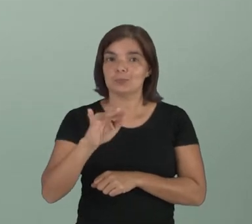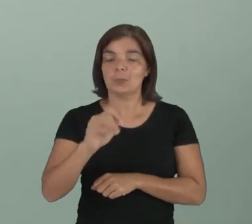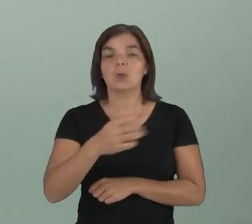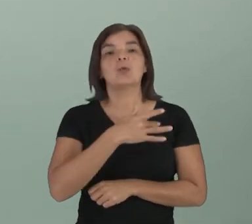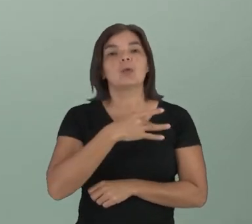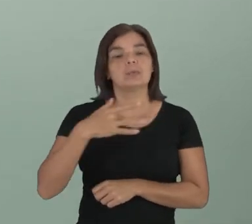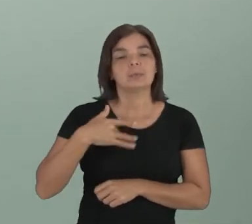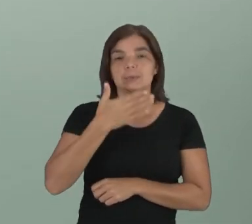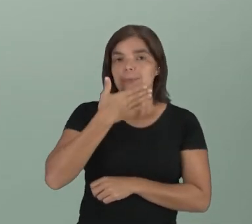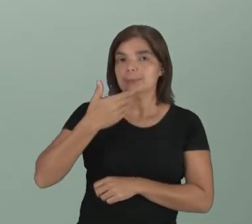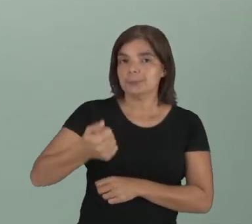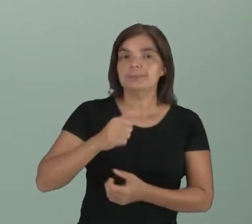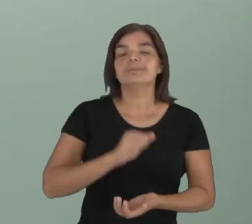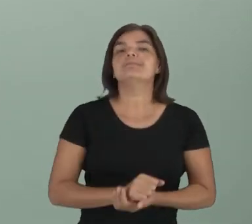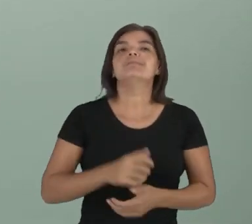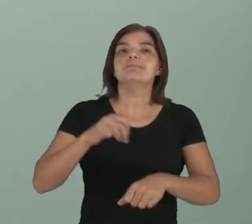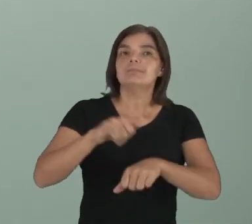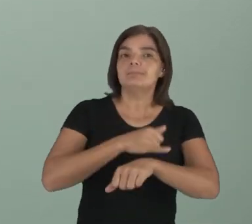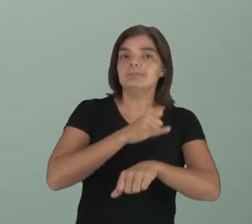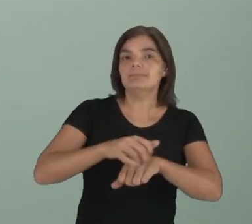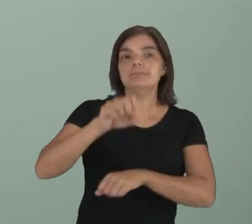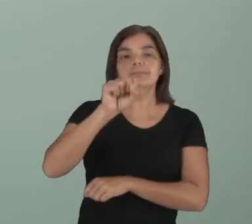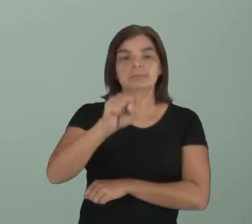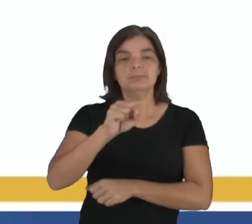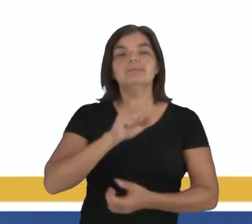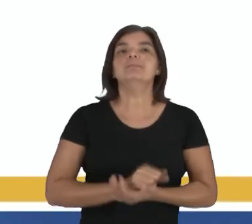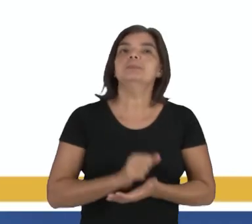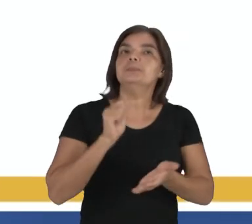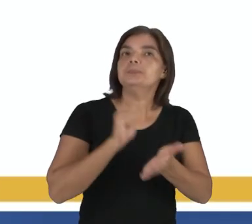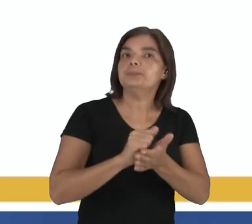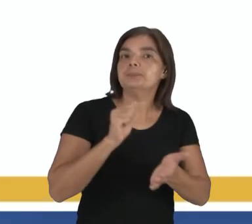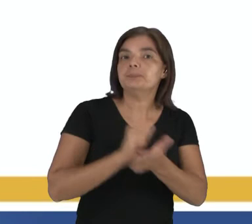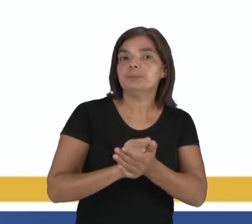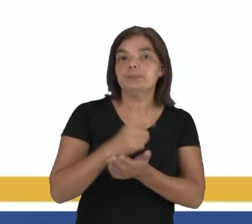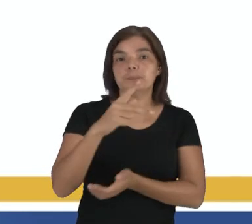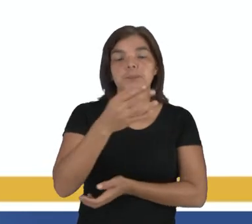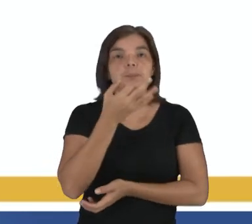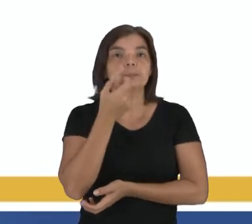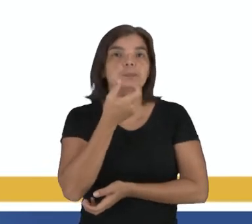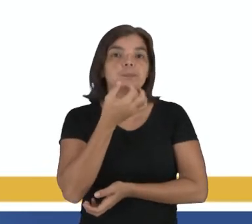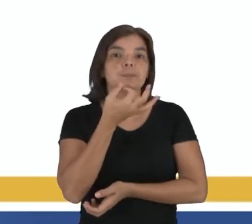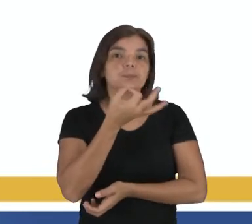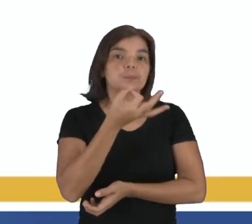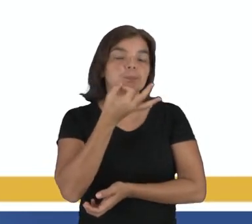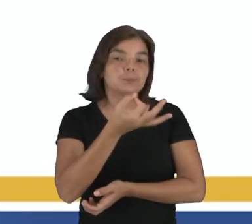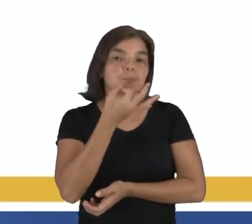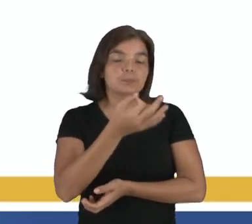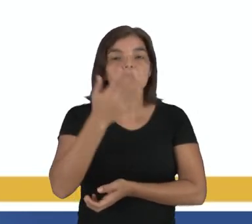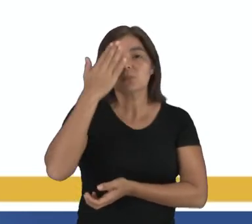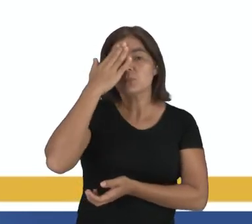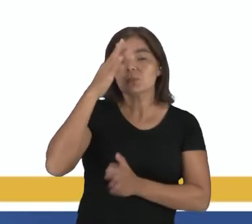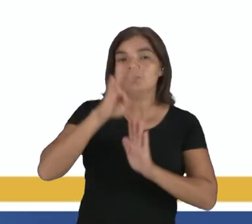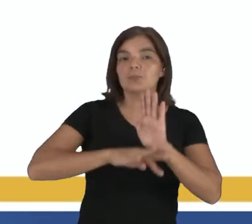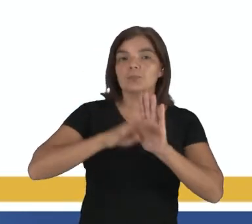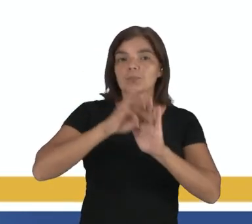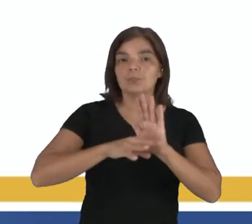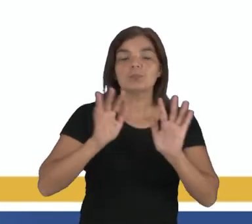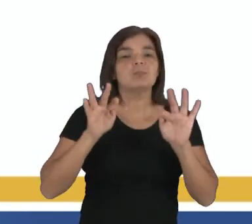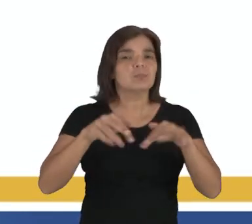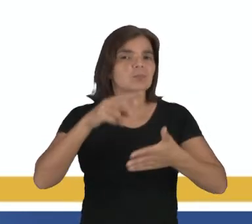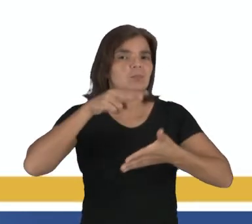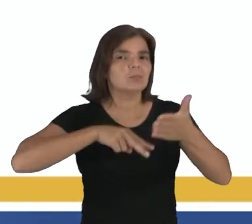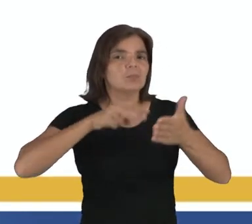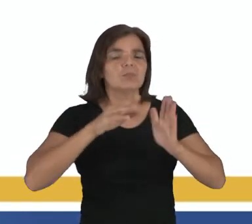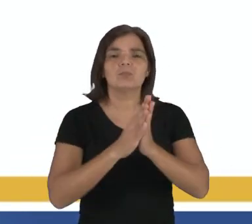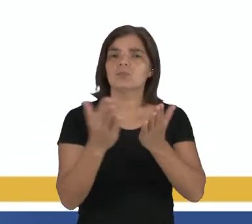mais saudável. A estratégia 8, escrever com suas palavras o seu entendimento sobre o texto. Terminou de